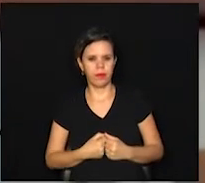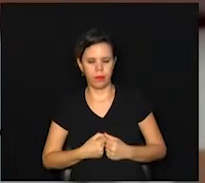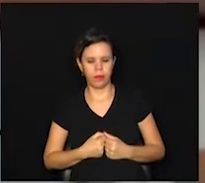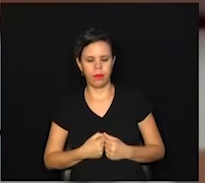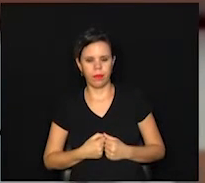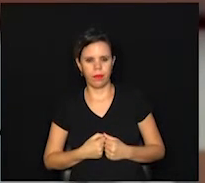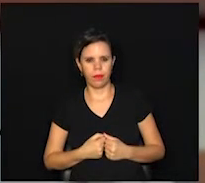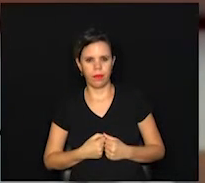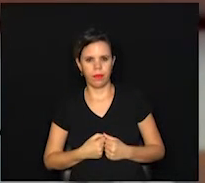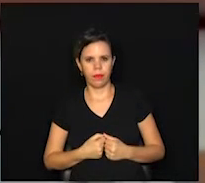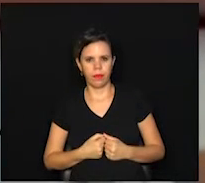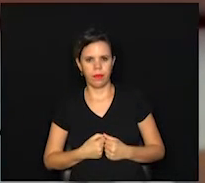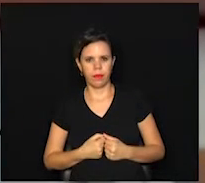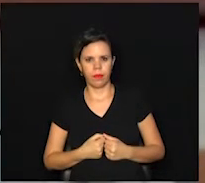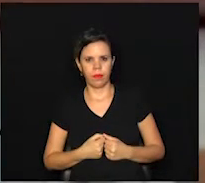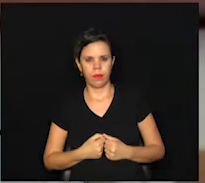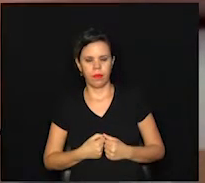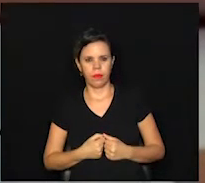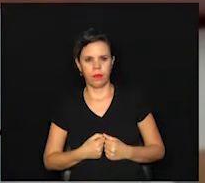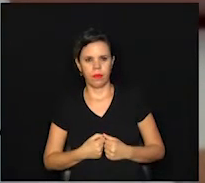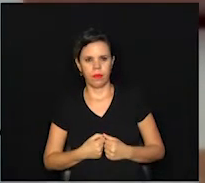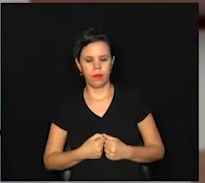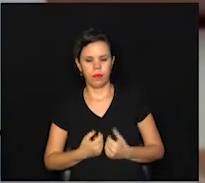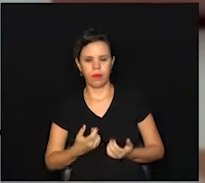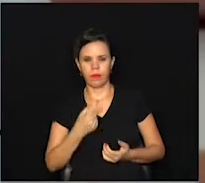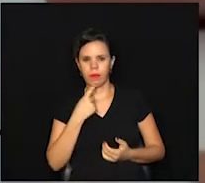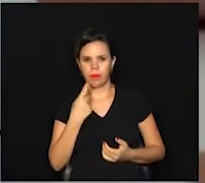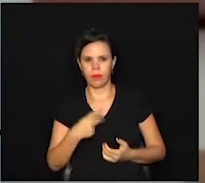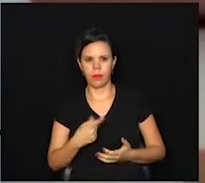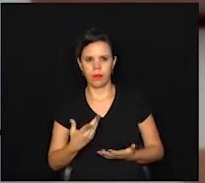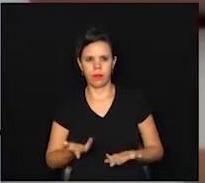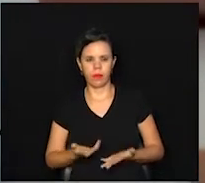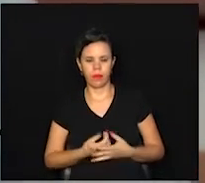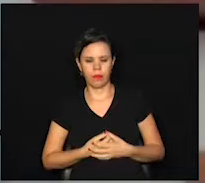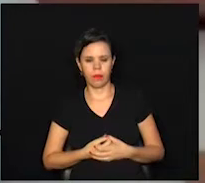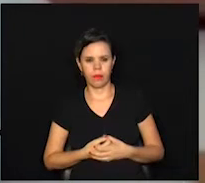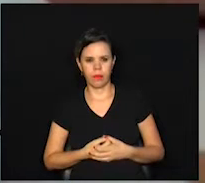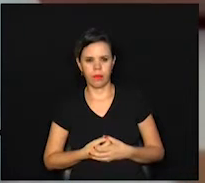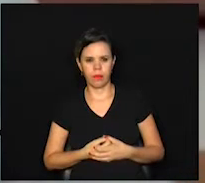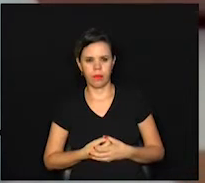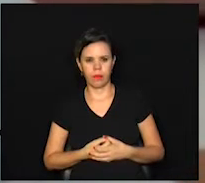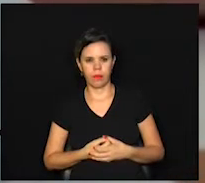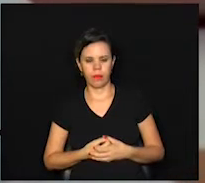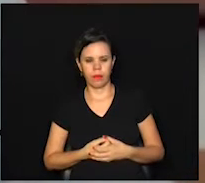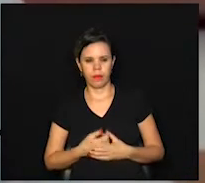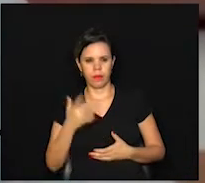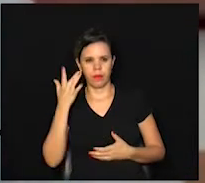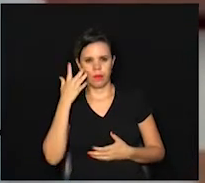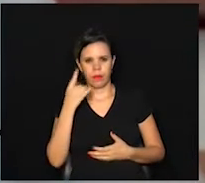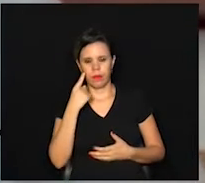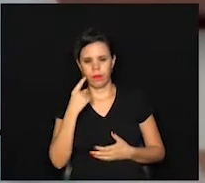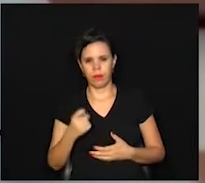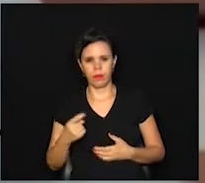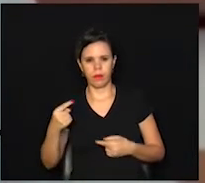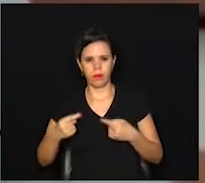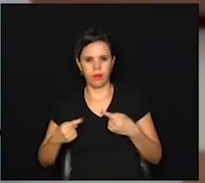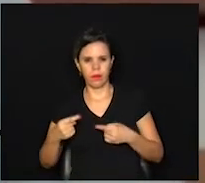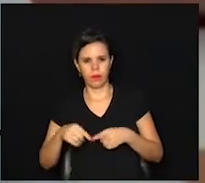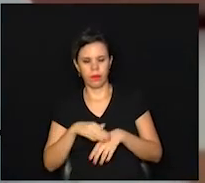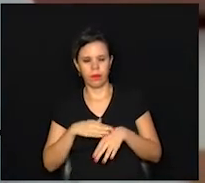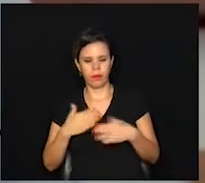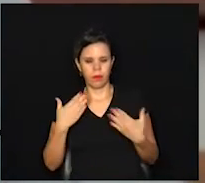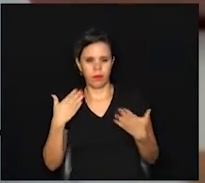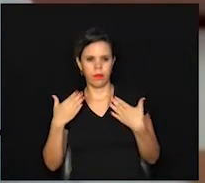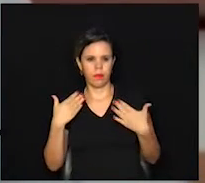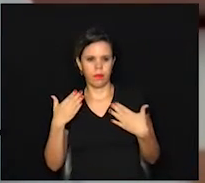relacionadas de alguma forma aos direitos humanos aqui em Campinas. Eu achei muito interessante o debate. Eu